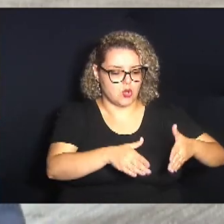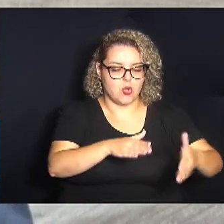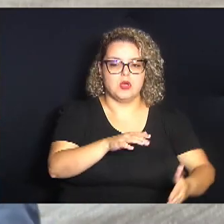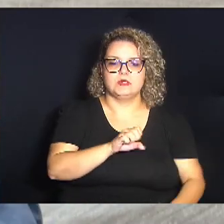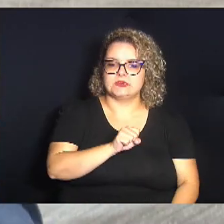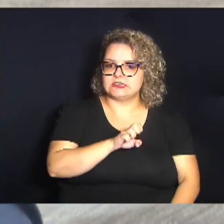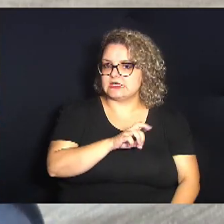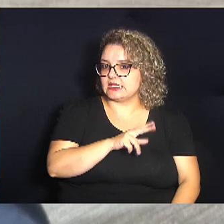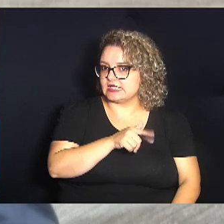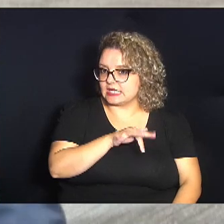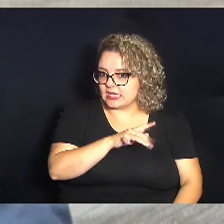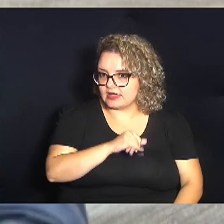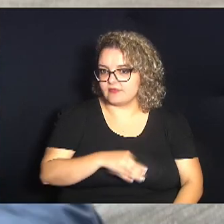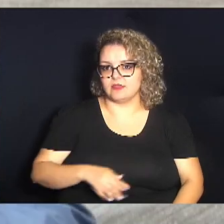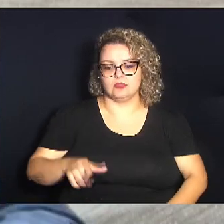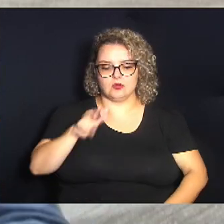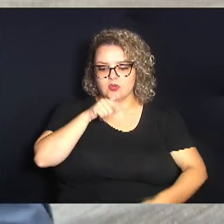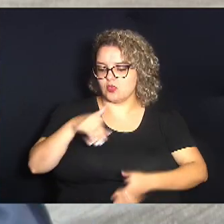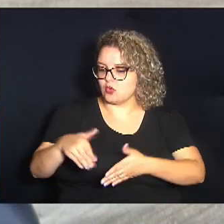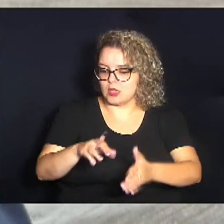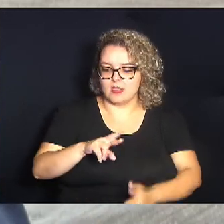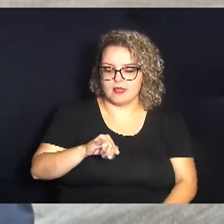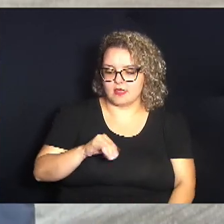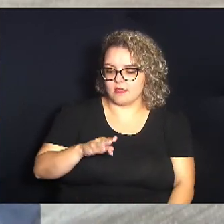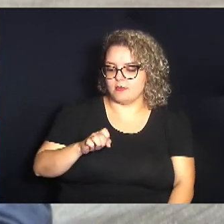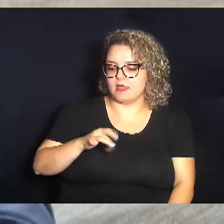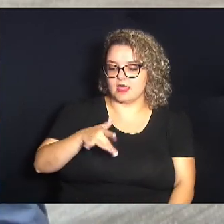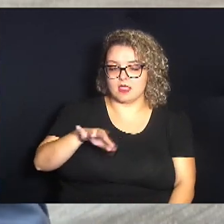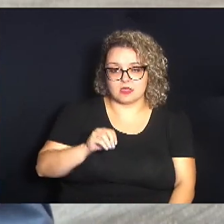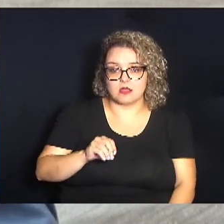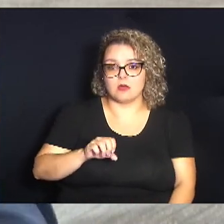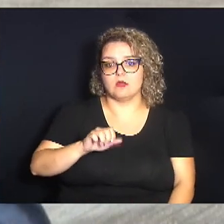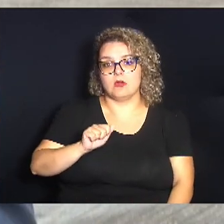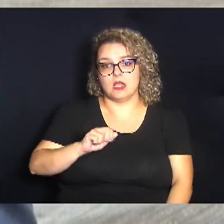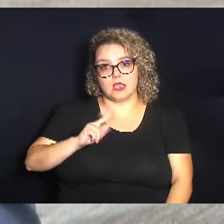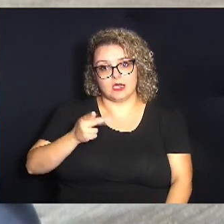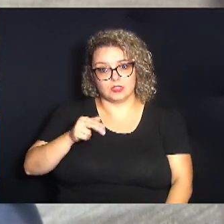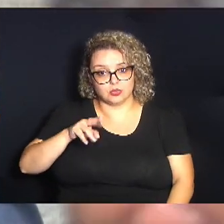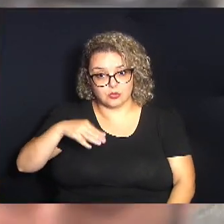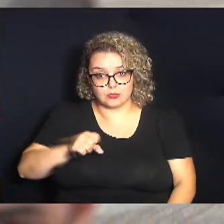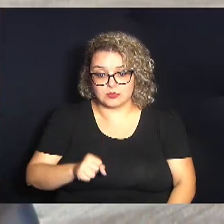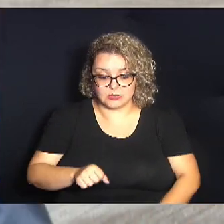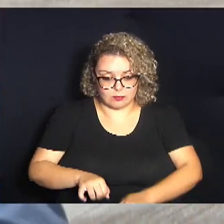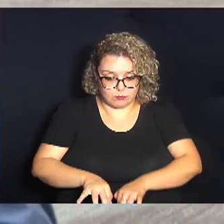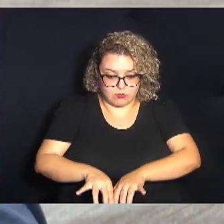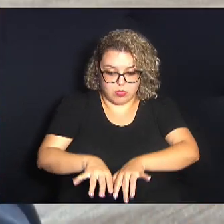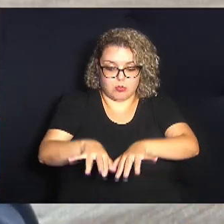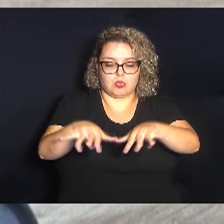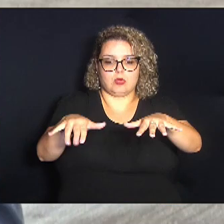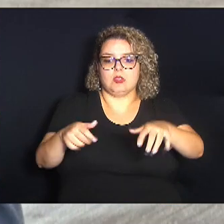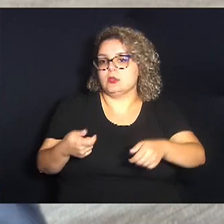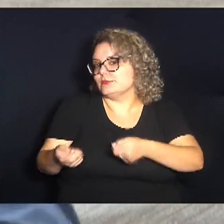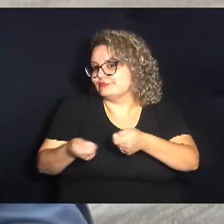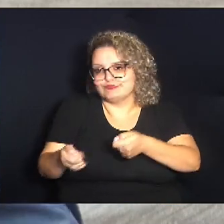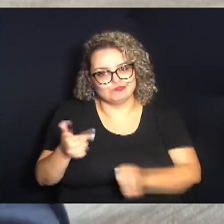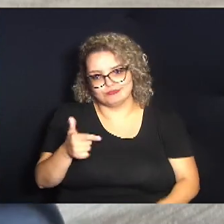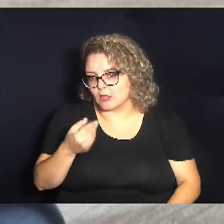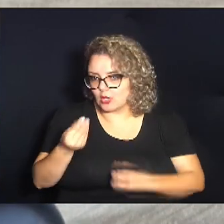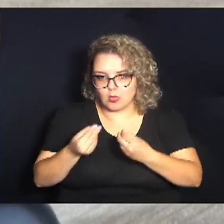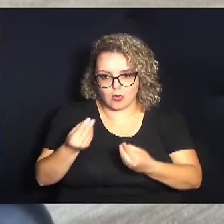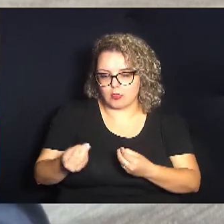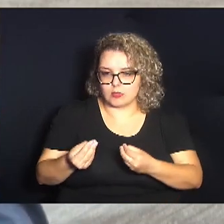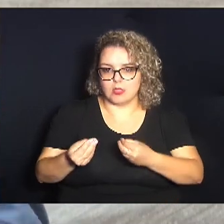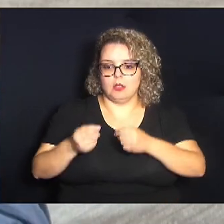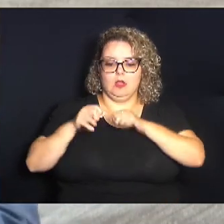o Ribeirão Anhumas, eles enchem. E aí você não tem como conter aquele volume de água, que é um volume grande e que desce em